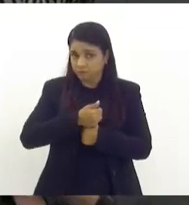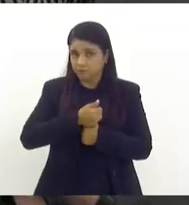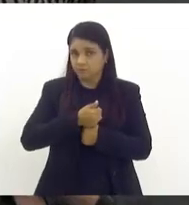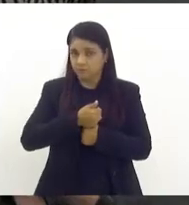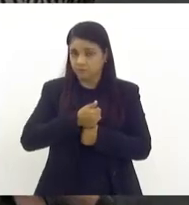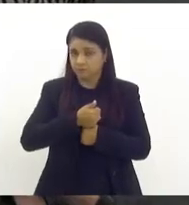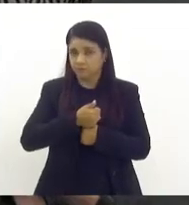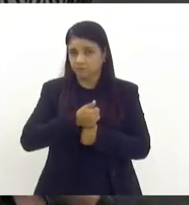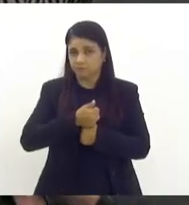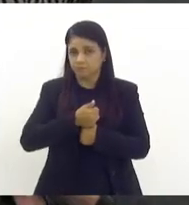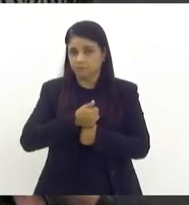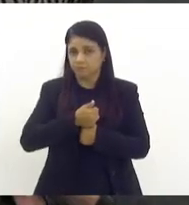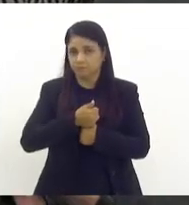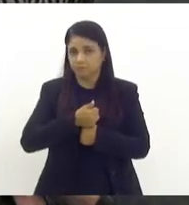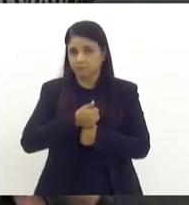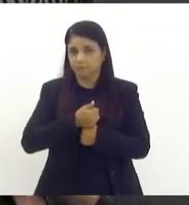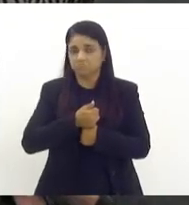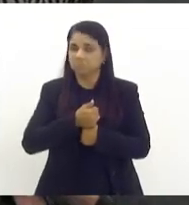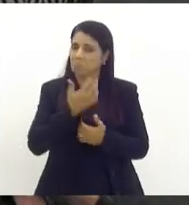foi aprovado